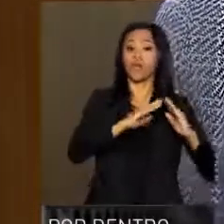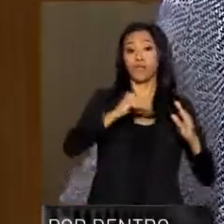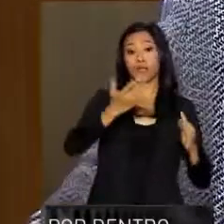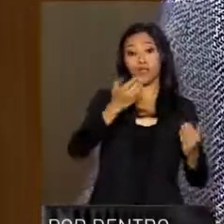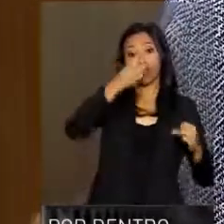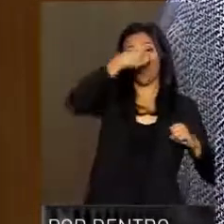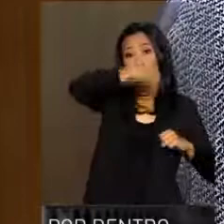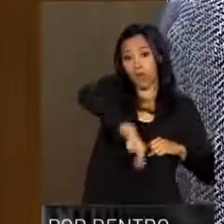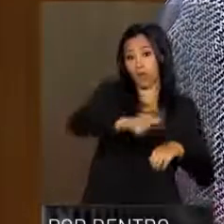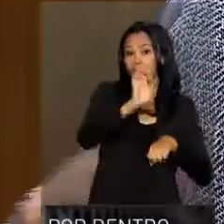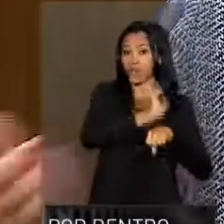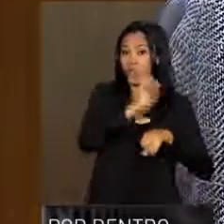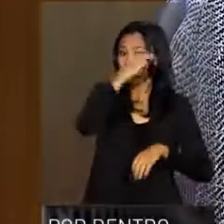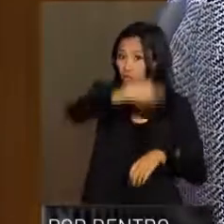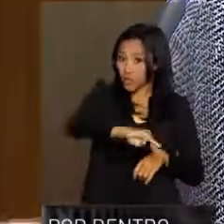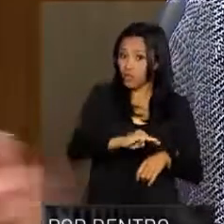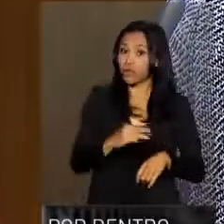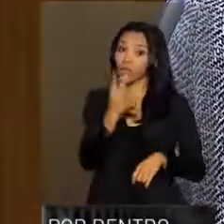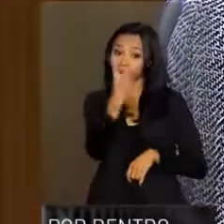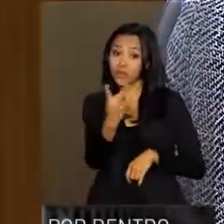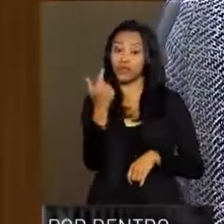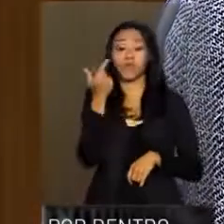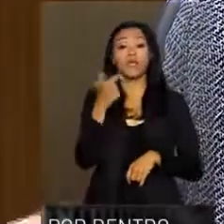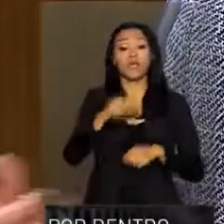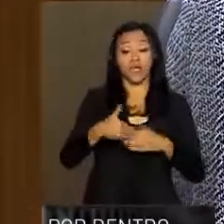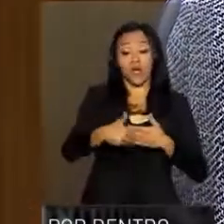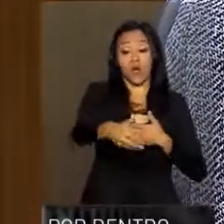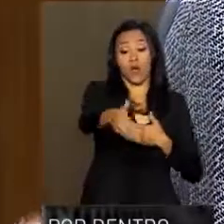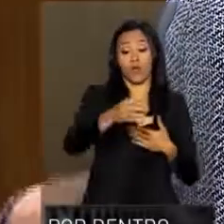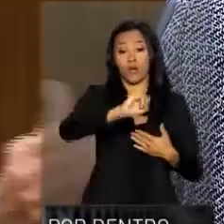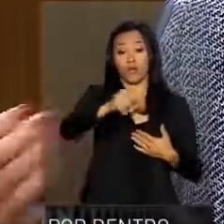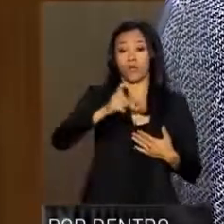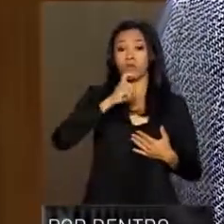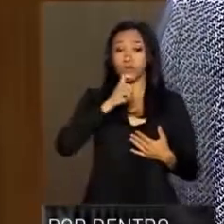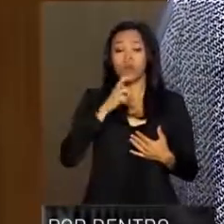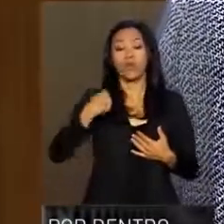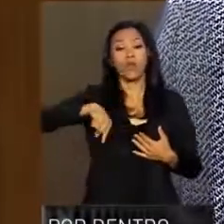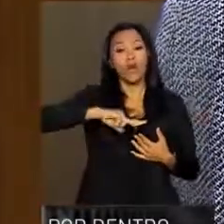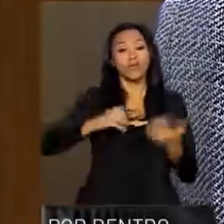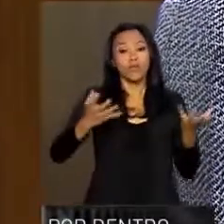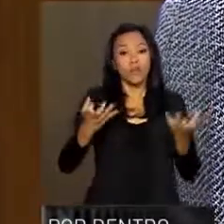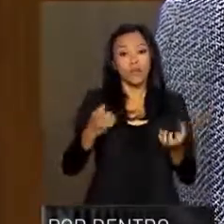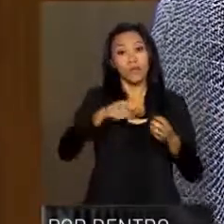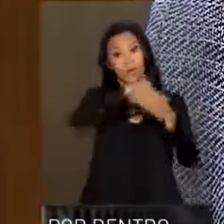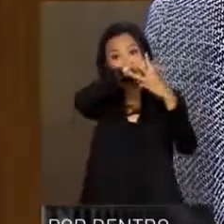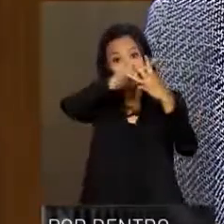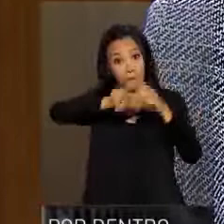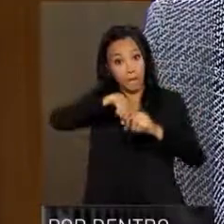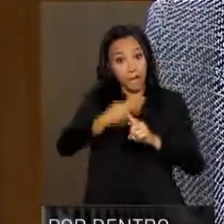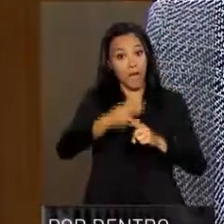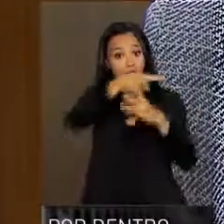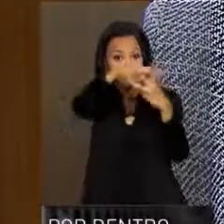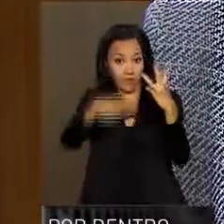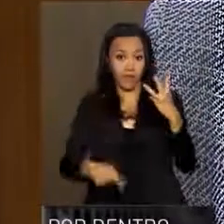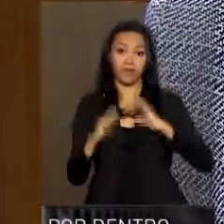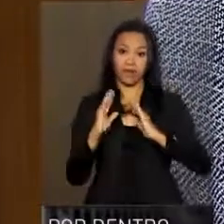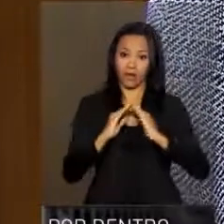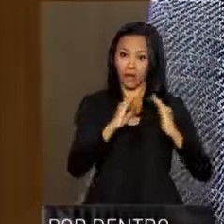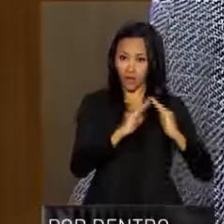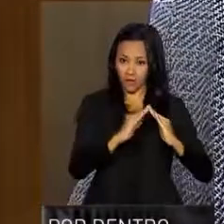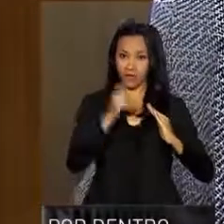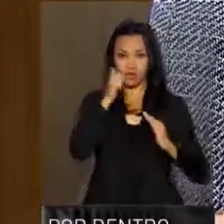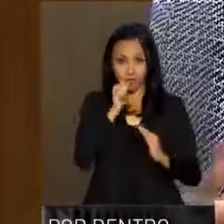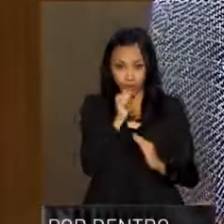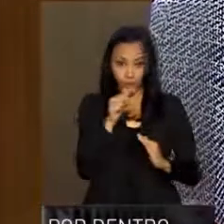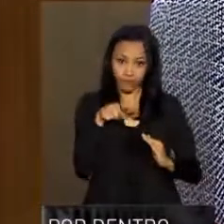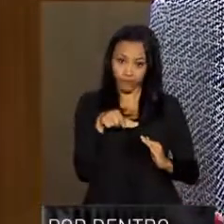que já foi nesse governo concluindo e agora até o mês de julho nós queremos concluir mais três casas e ao mesmo tempo também é